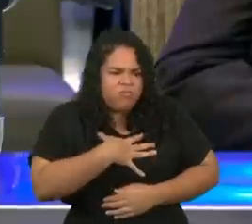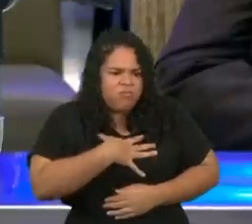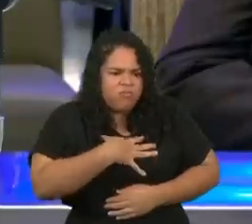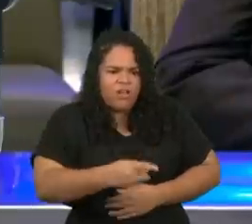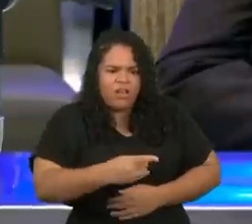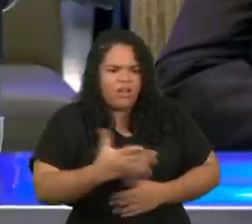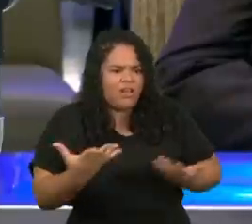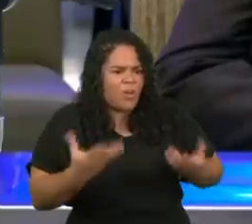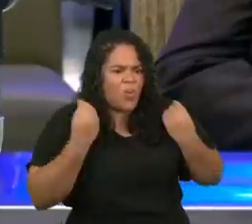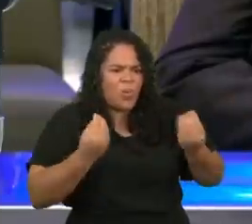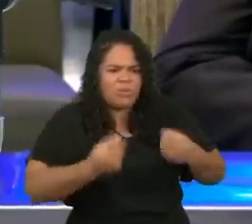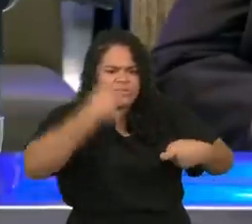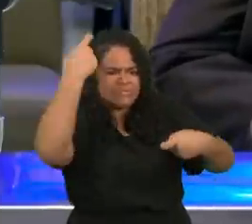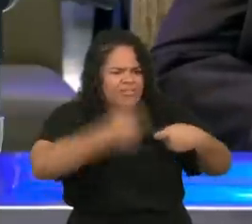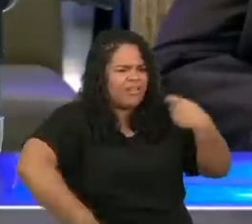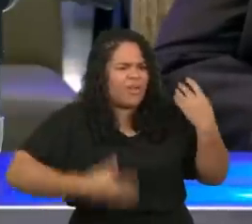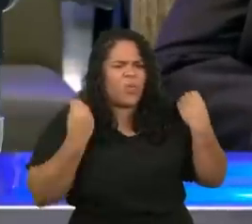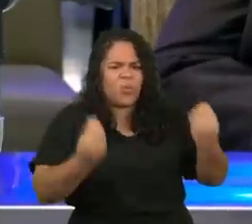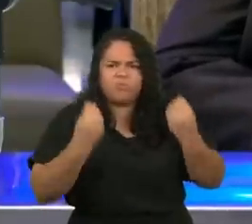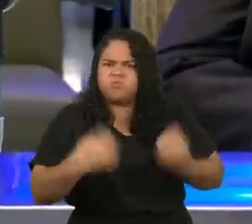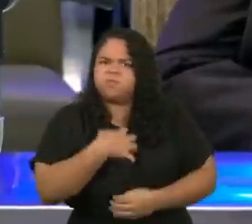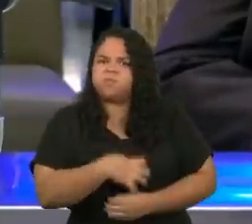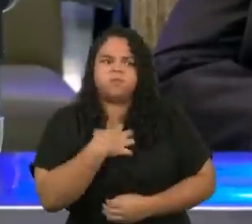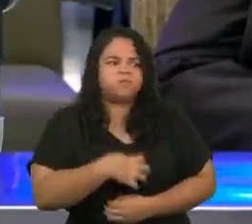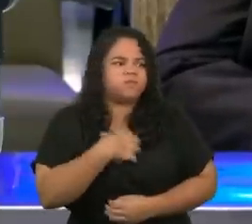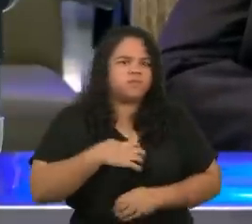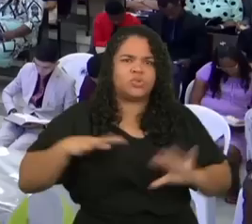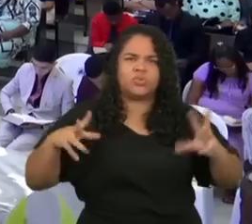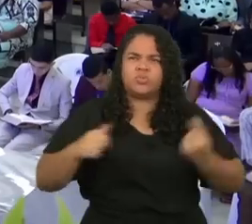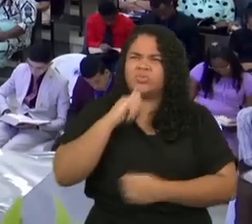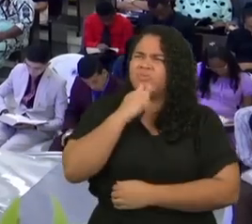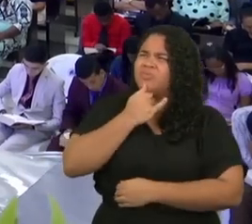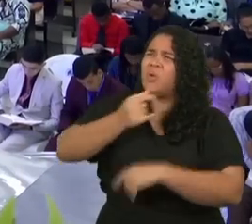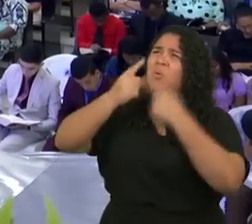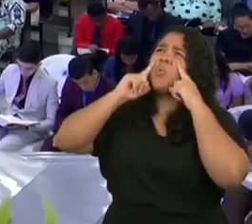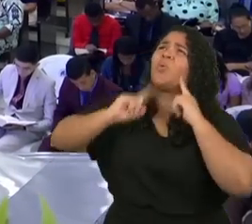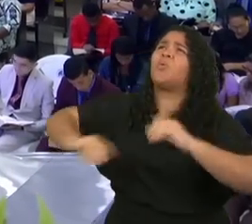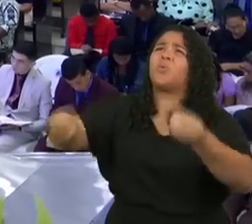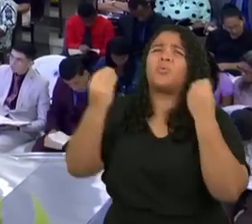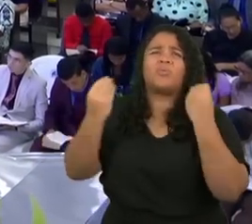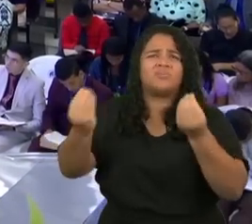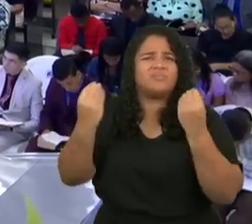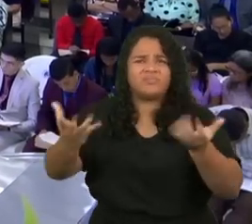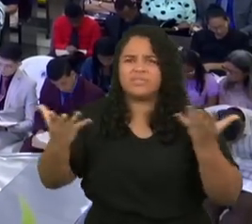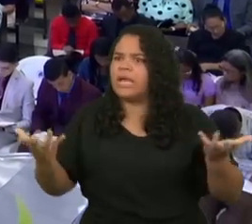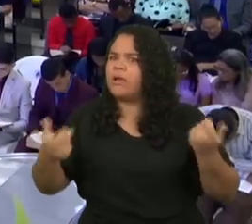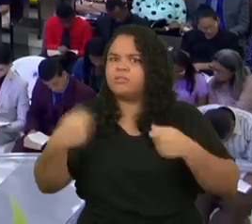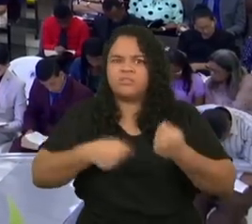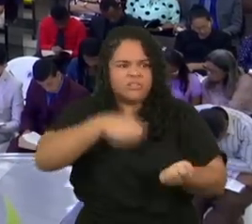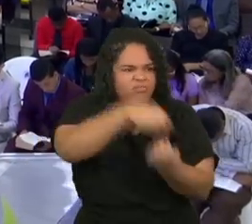de Jacó do campo e ouvindo isso entristeceram-se Os Varões e iraram-se muito